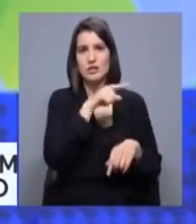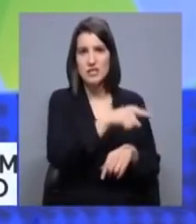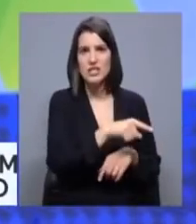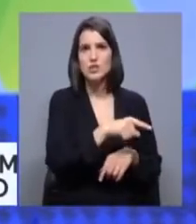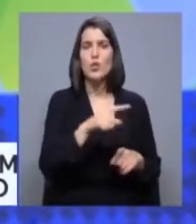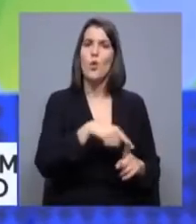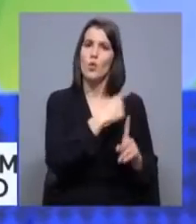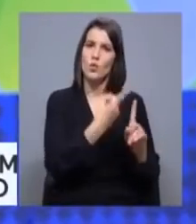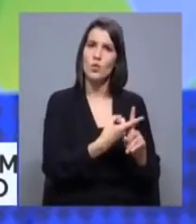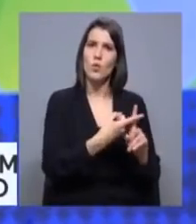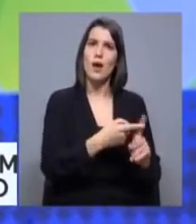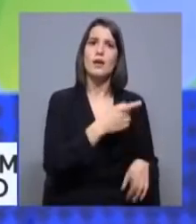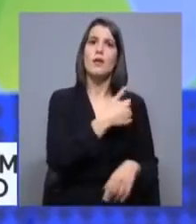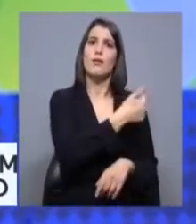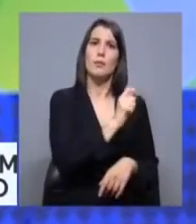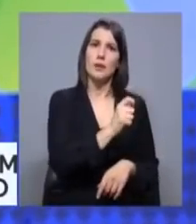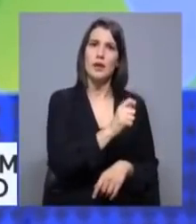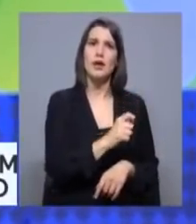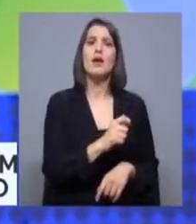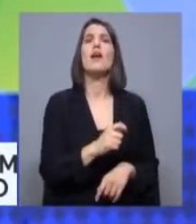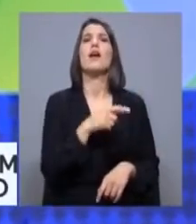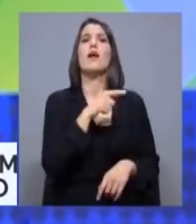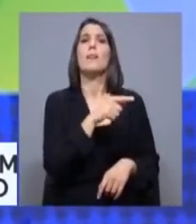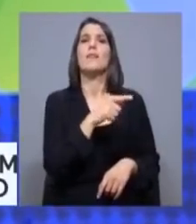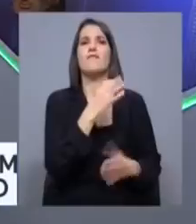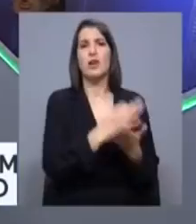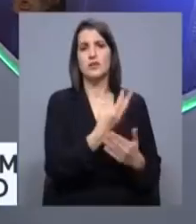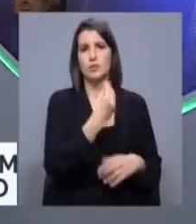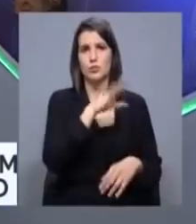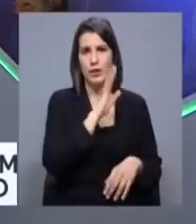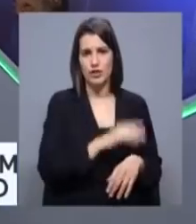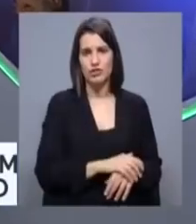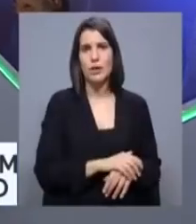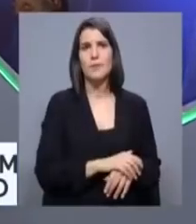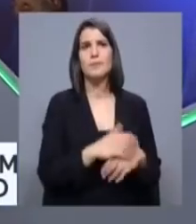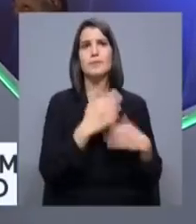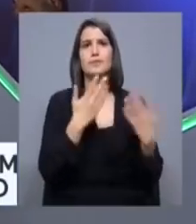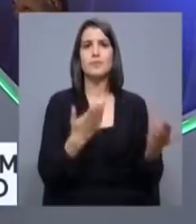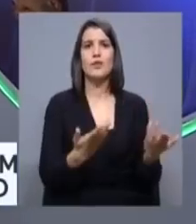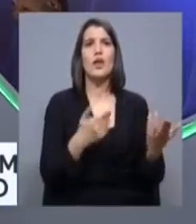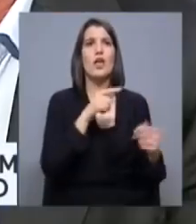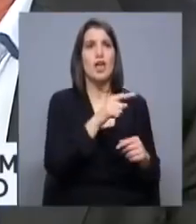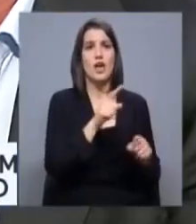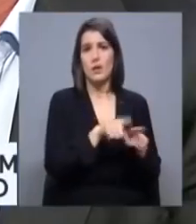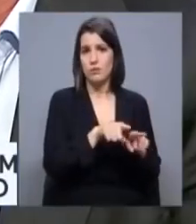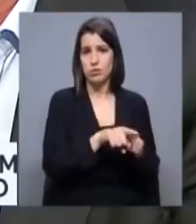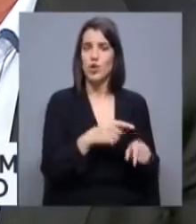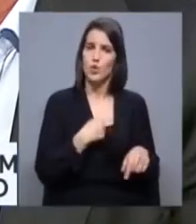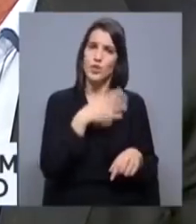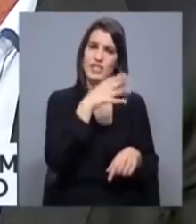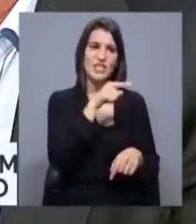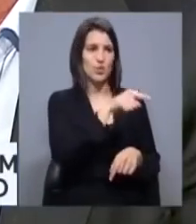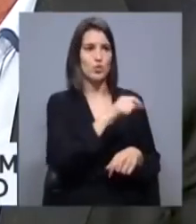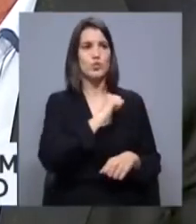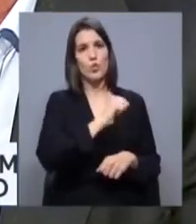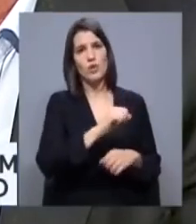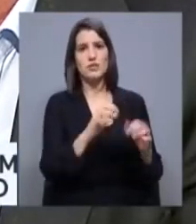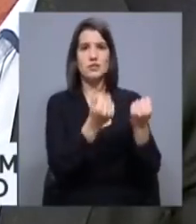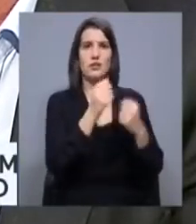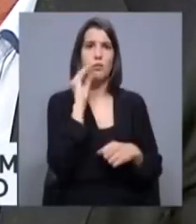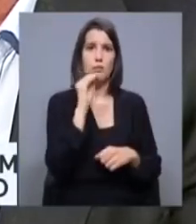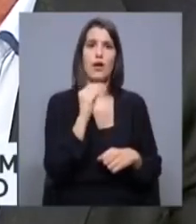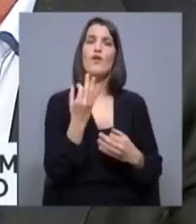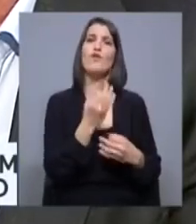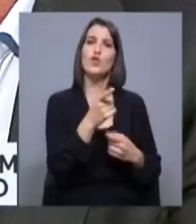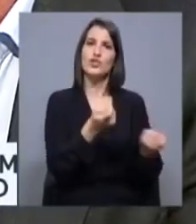isso é que tipo no primeiro ano blog peço tiveram muito mais faltas é o mesmo que dizer são presença é uma longa história Era o mesmo que eu dizer que tu és conta salvar